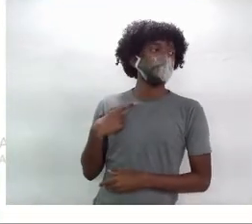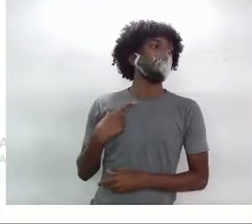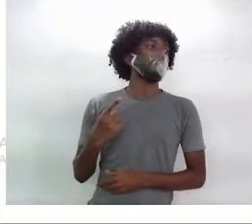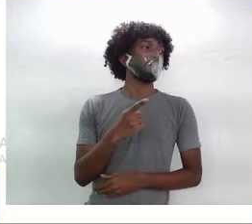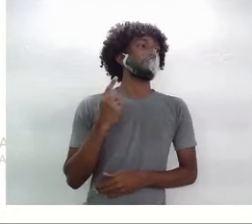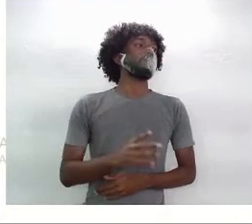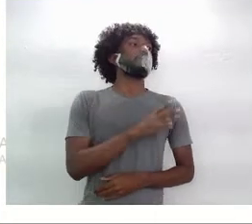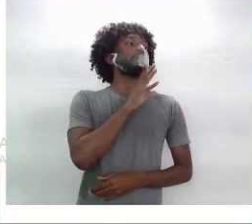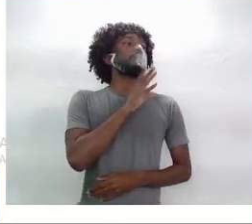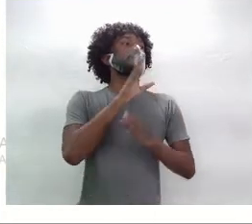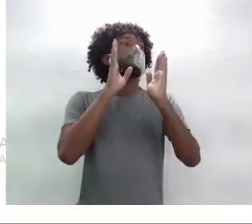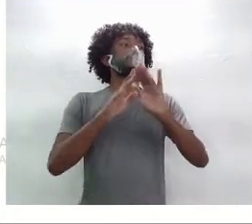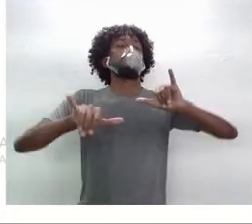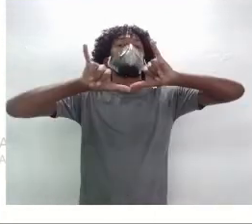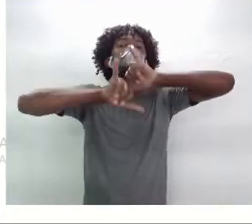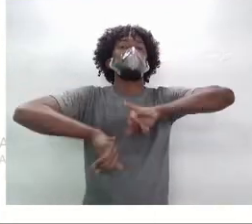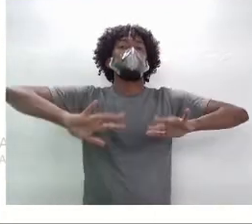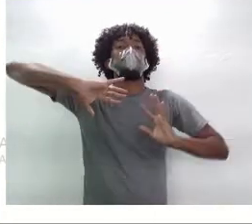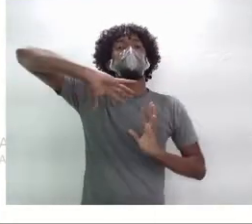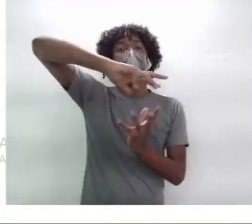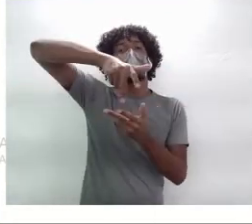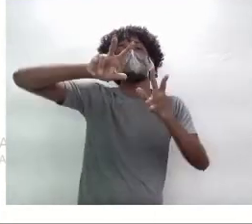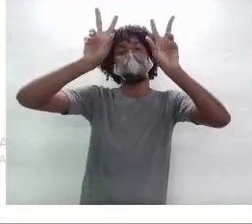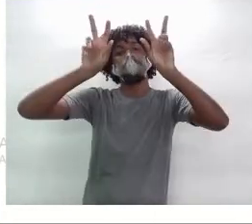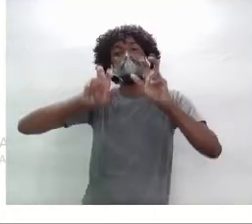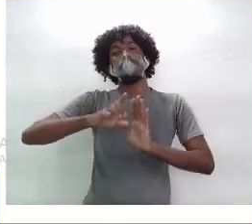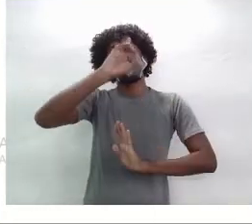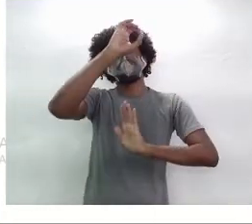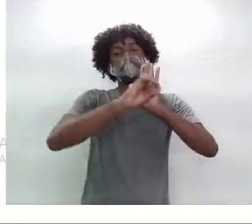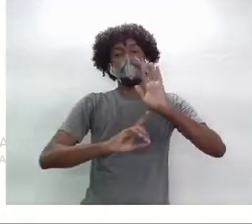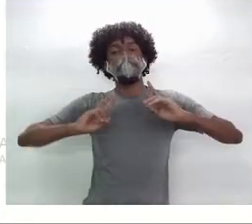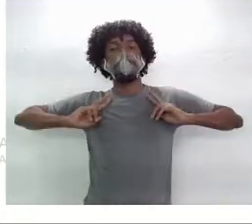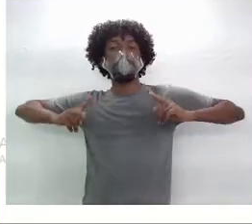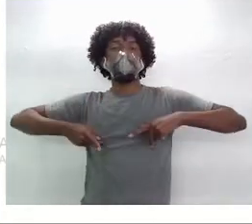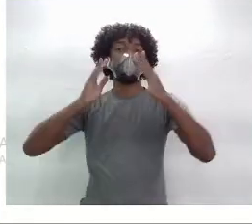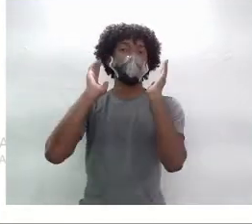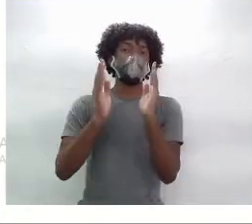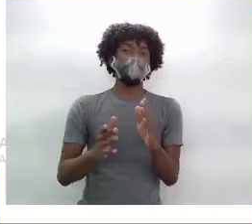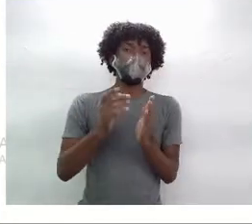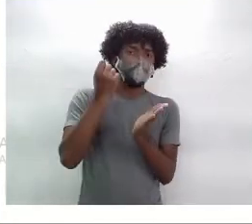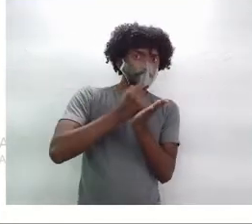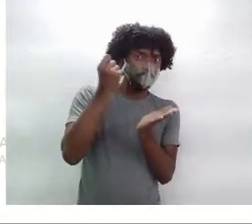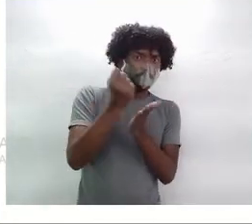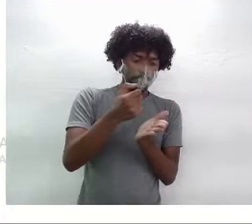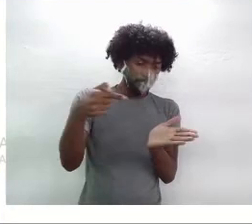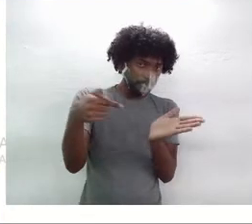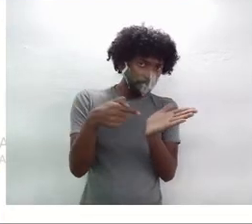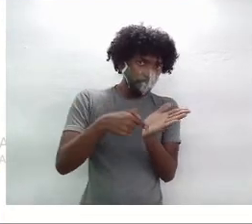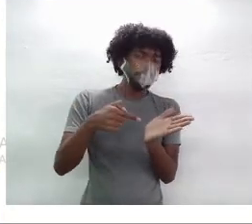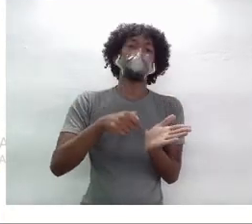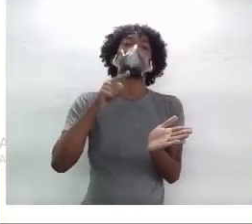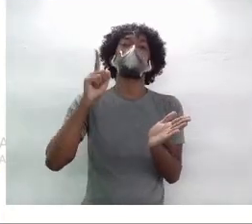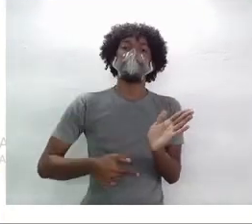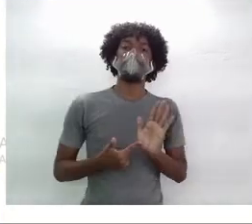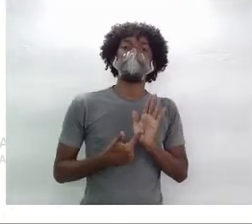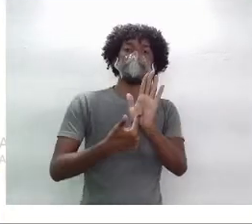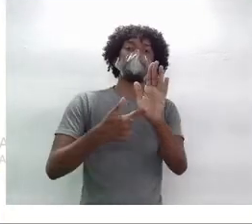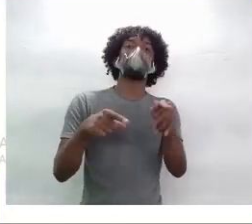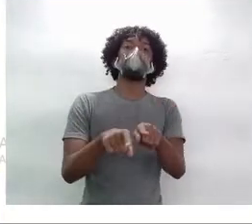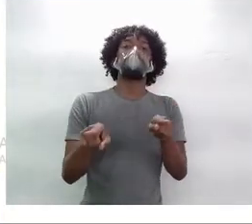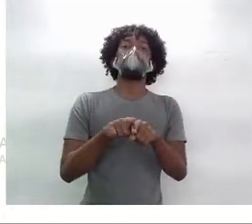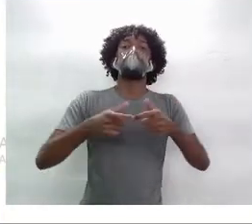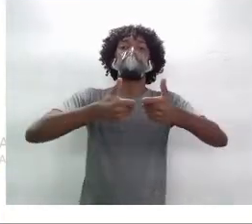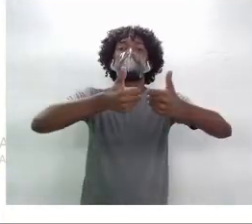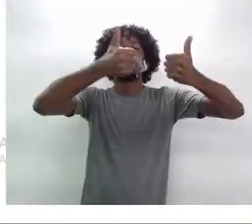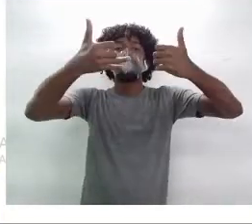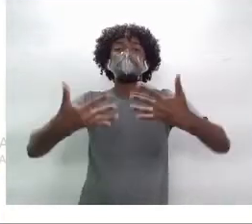a Declaração Universal dos Direitos Humanos, esse documento, e vimos que, destacando também, em especial,